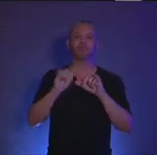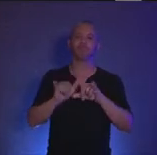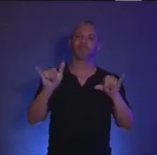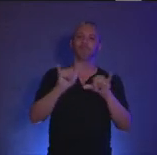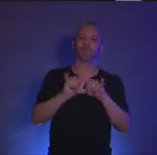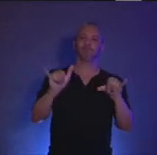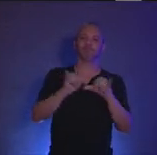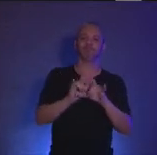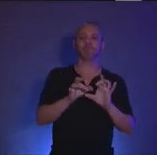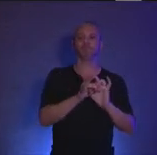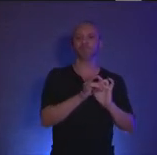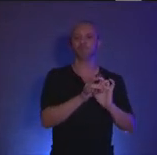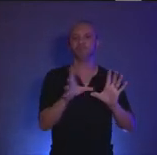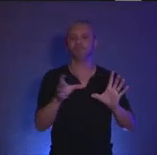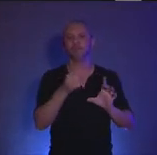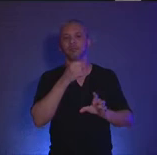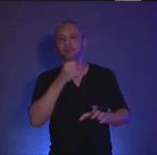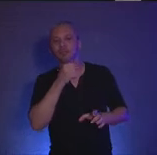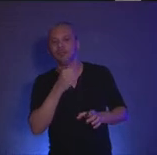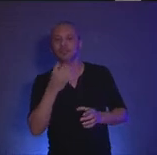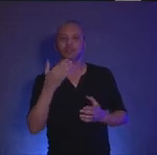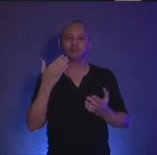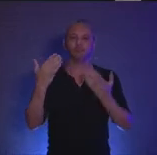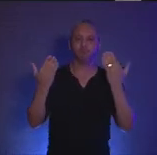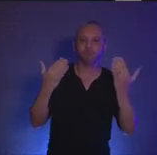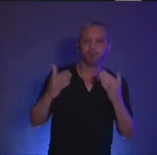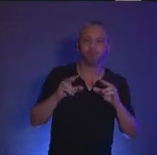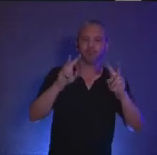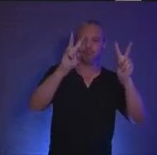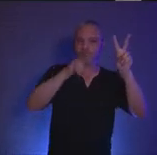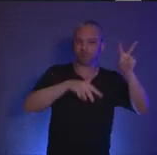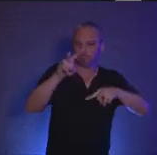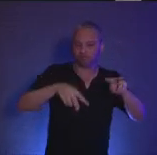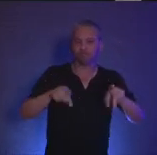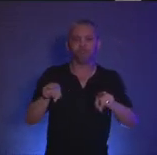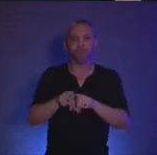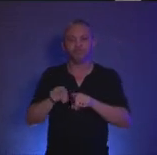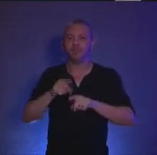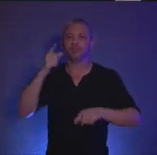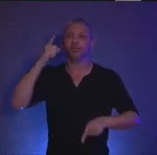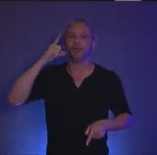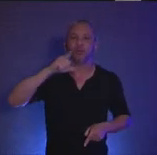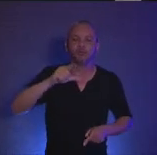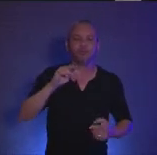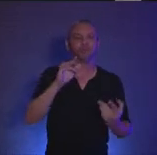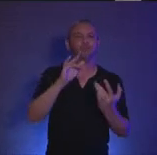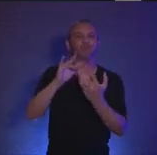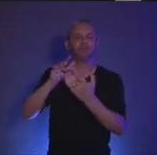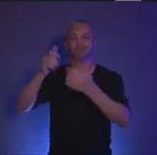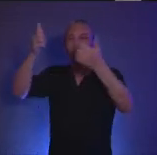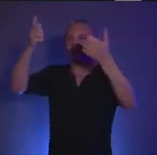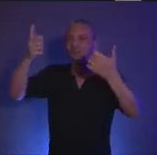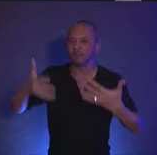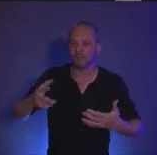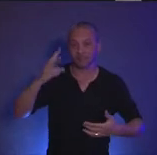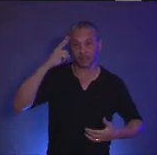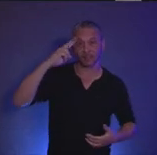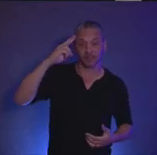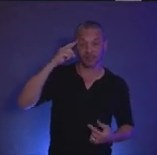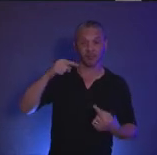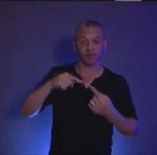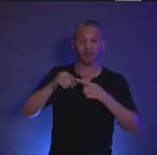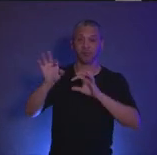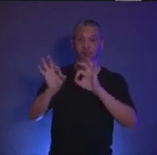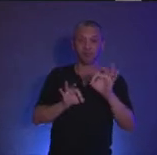ao público e a outros jornalistas, assim como as entrevistas com os especialistas. E foi assim que a gente conseguiu contar a história da dupla carga de má